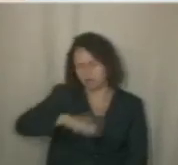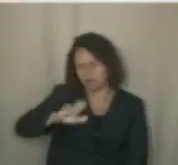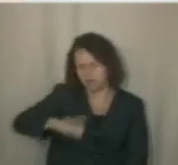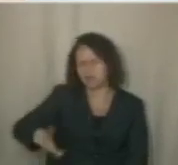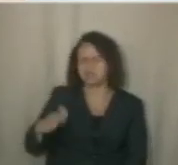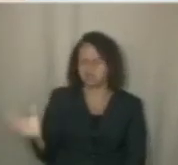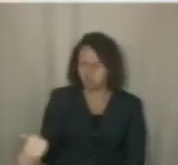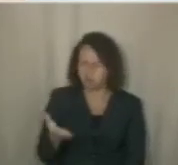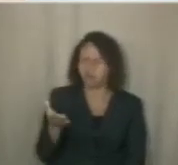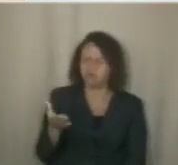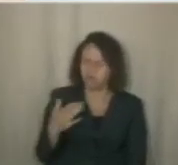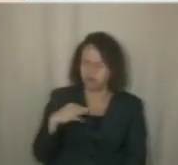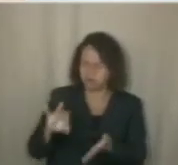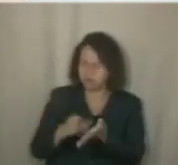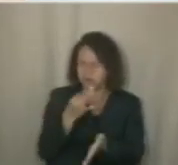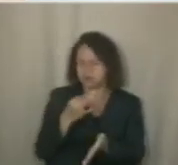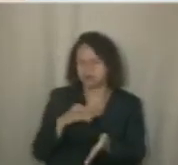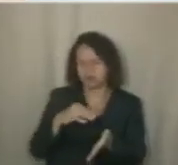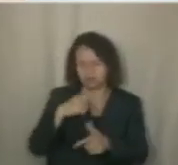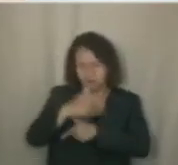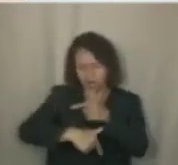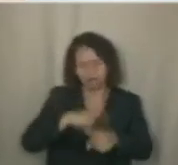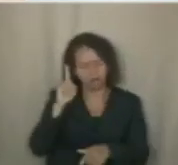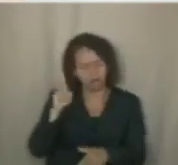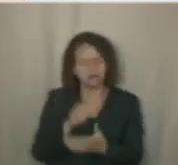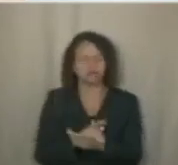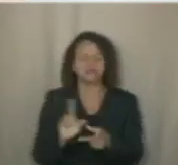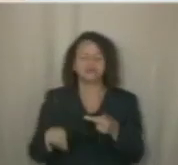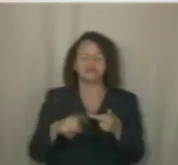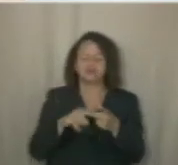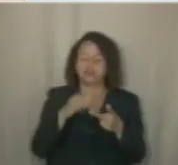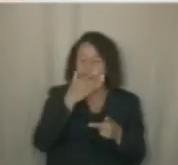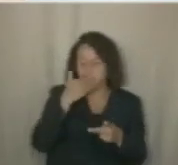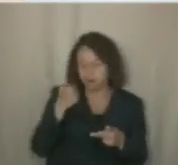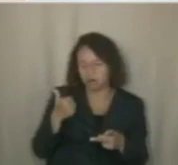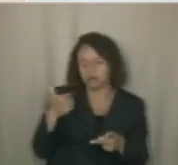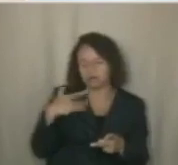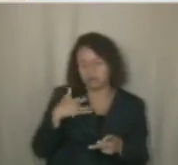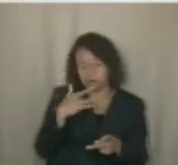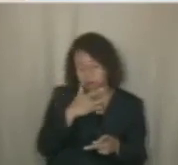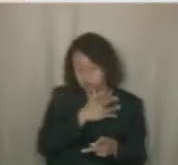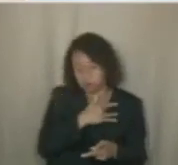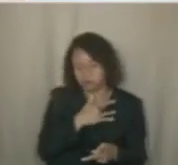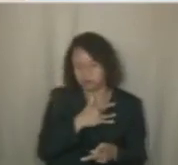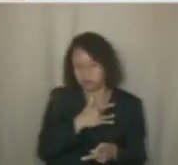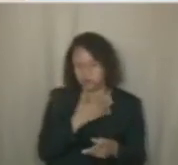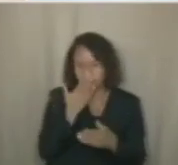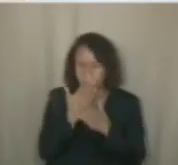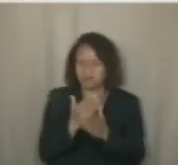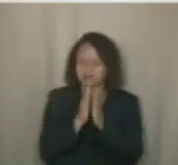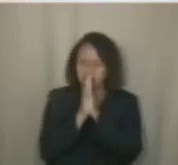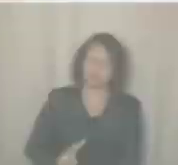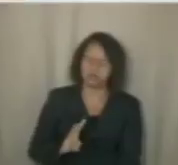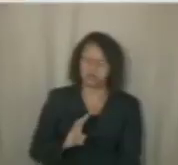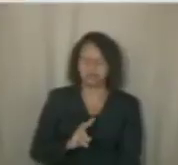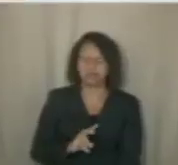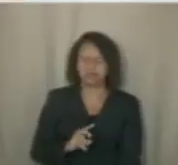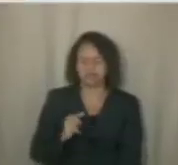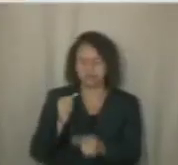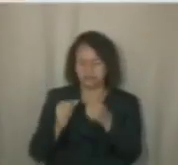para ser lançado ordem de serviço em breve a gente tem aí melhoria no serviço de saúde e eu peço encarecidamente